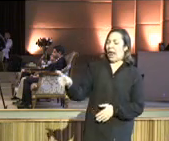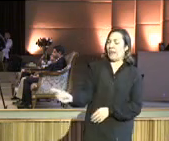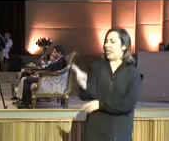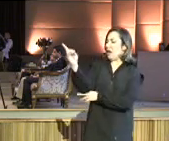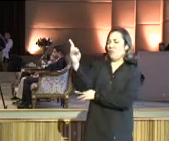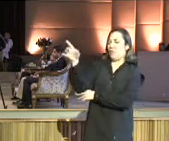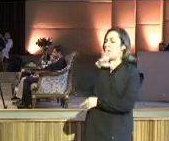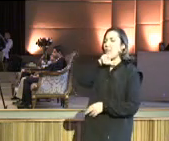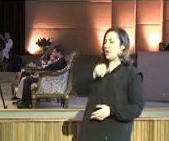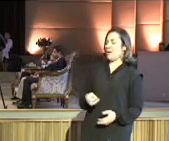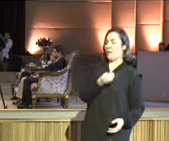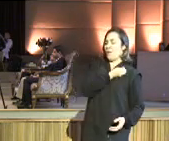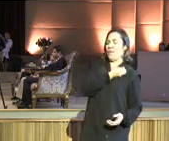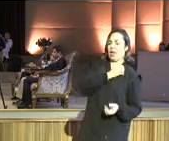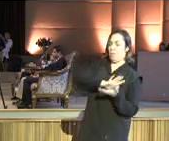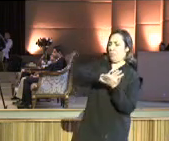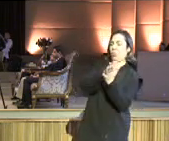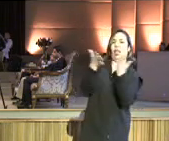Pode imaginar a cena?